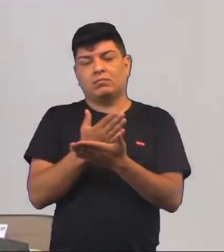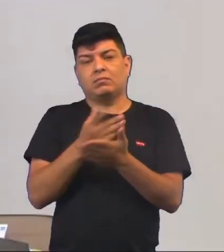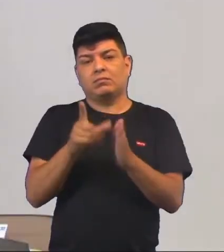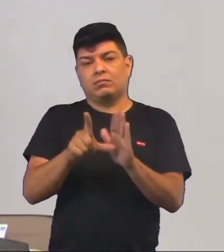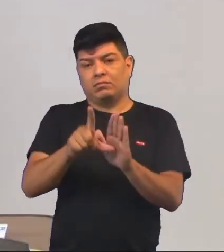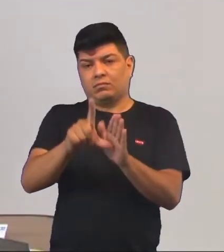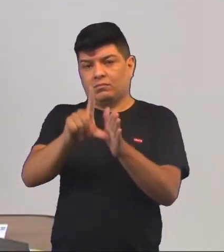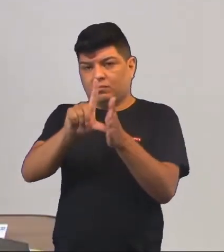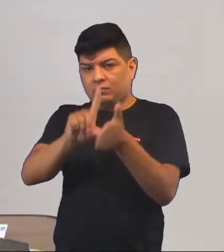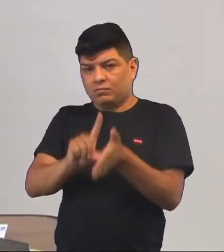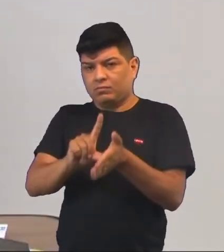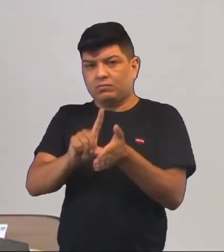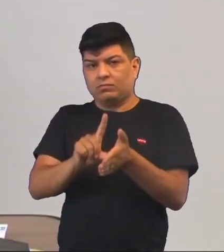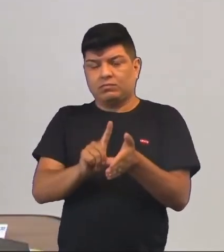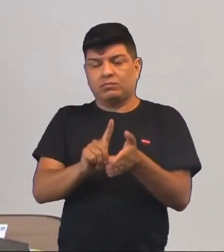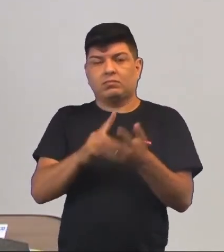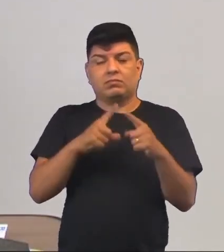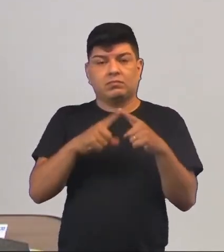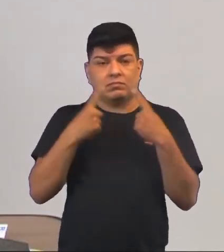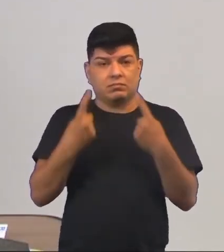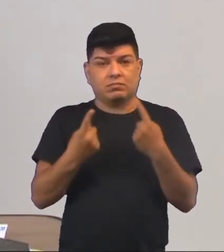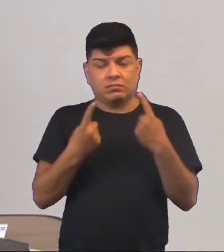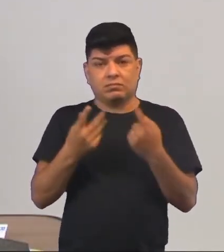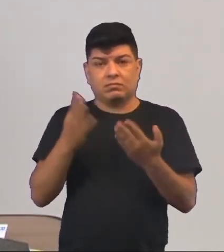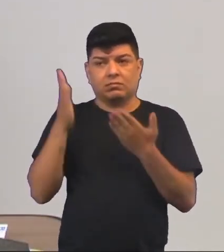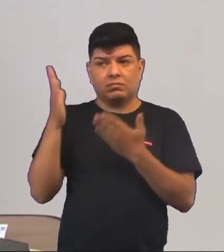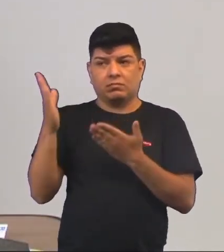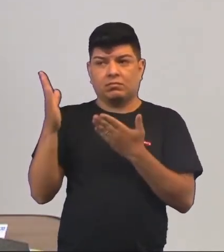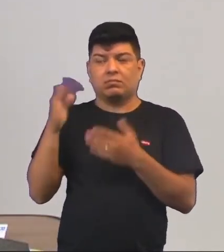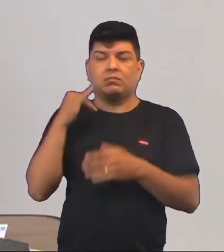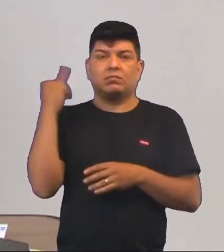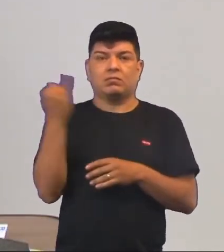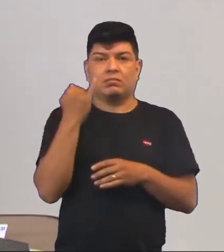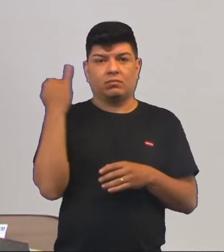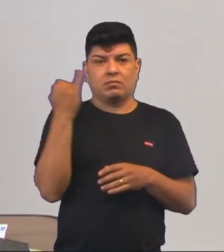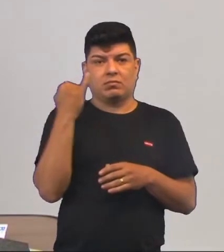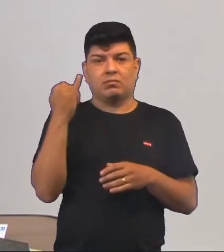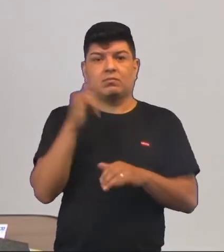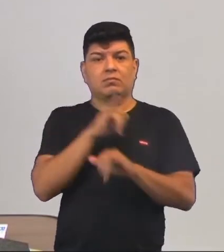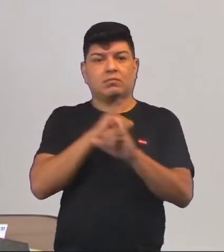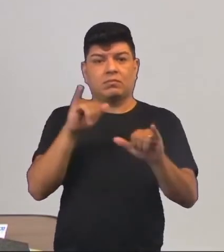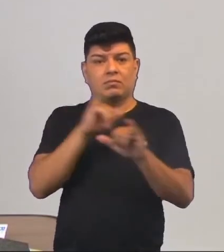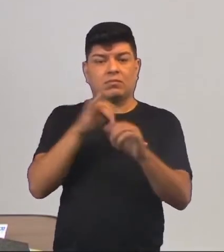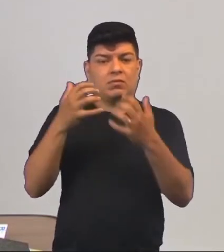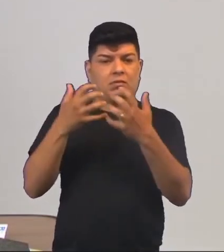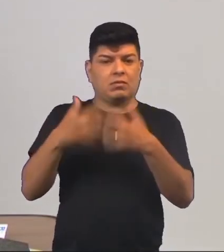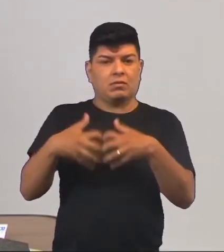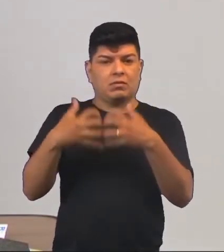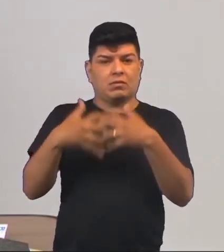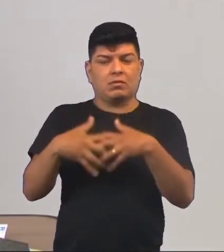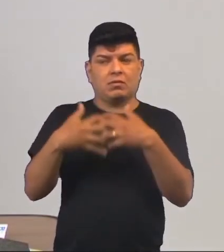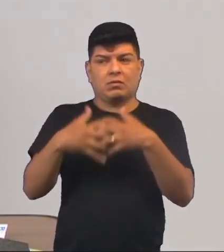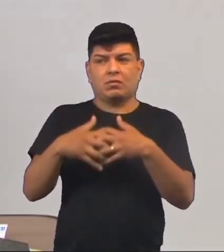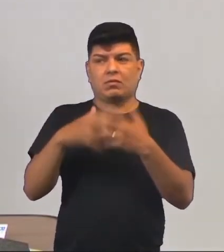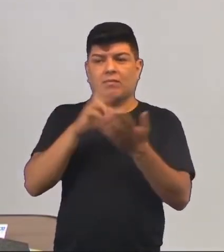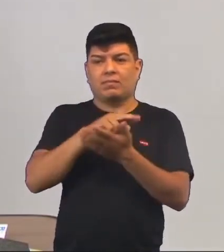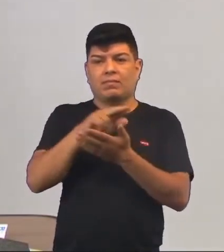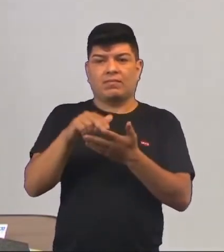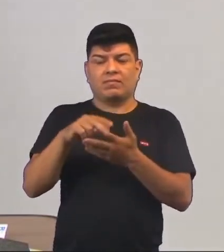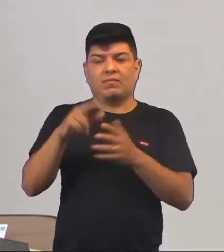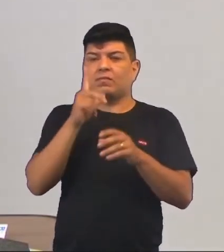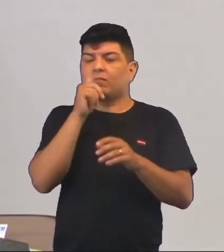alternativas anteriores que nós vimos aí, mas esse é um ponto importante da notícia. Muitas vezes a gente se confunde, porque é citado em vários lugares,